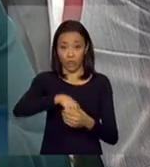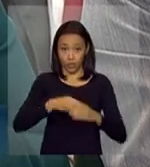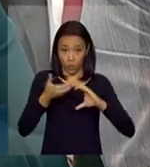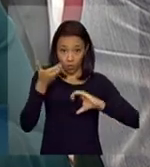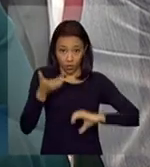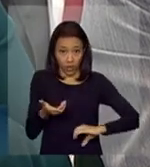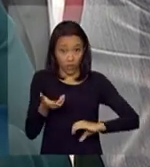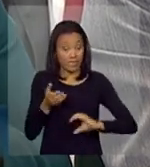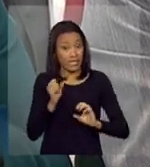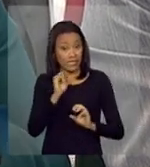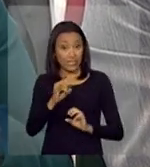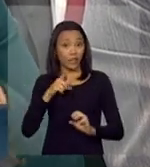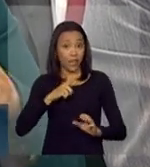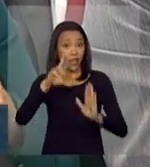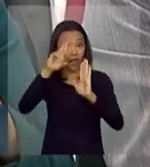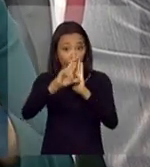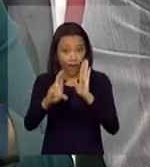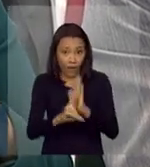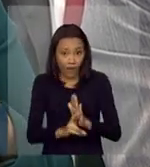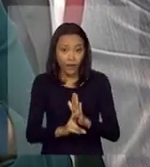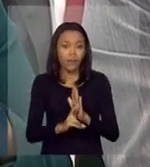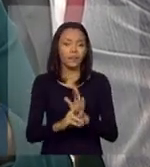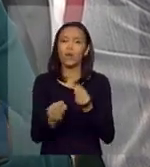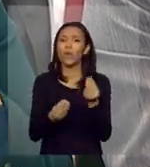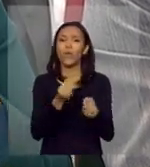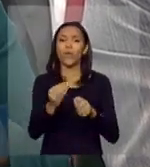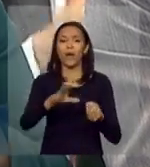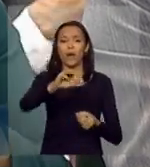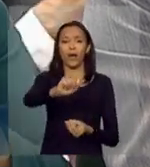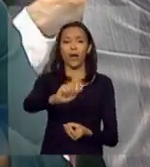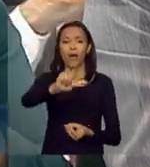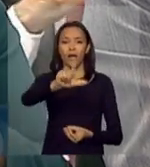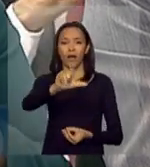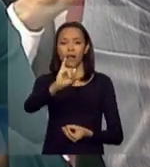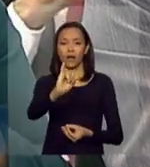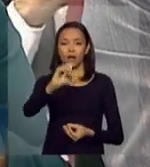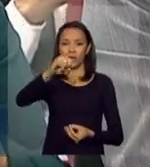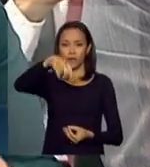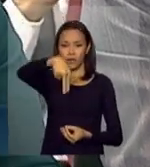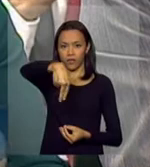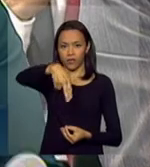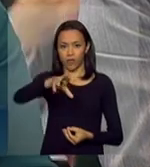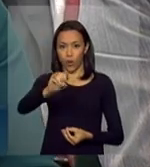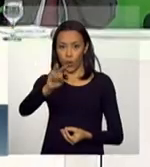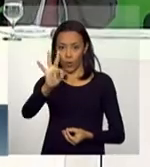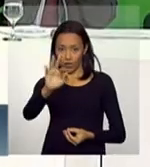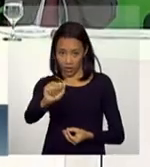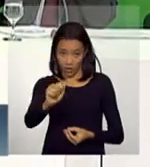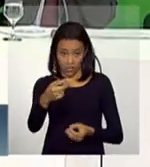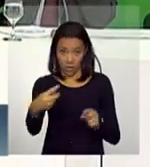há também critérios de definição das alíquotas, será definido por meio de decreto.